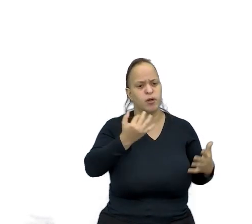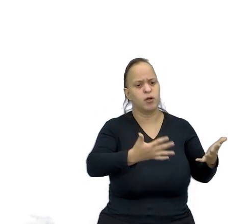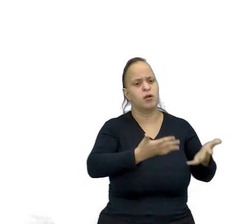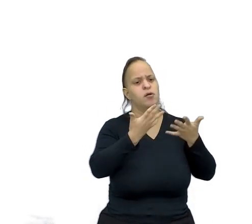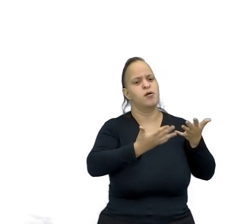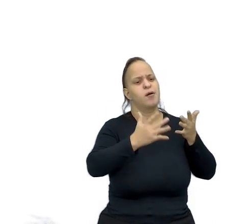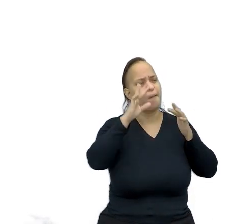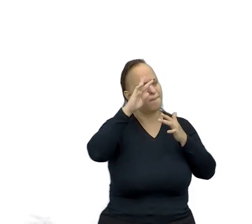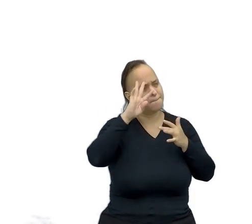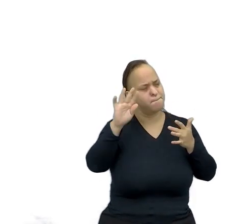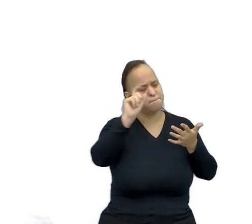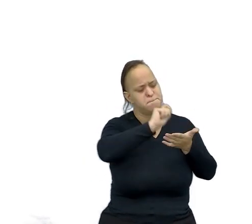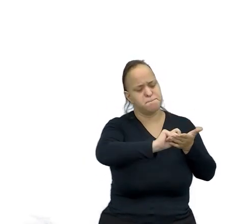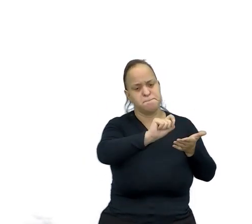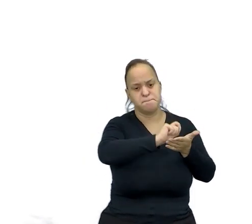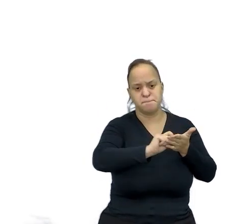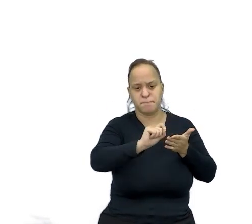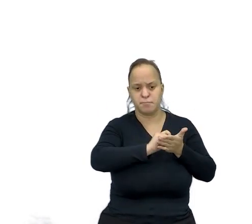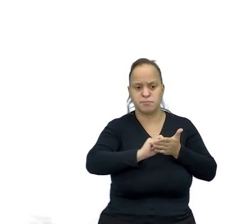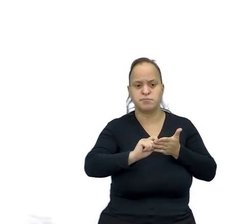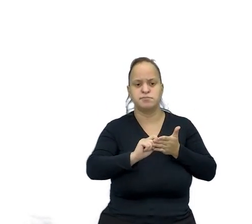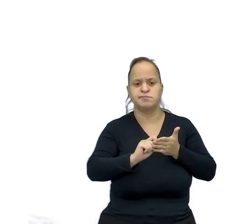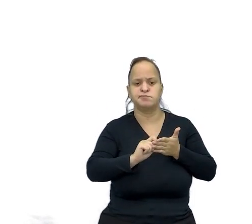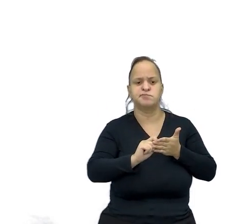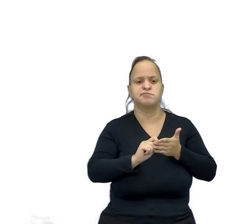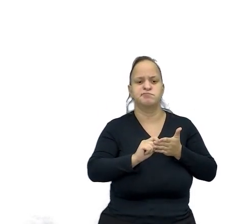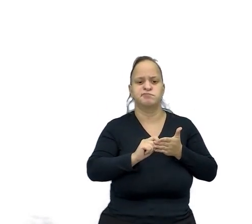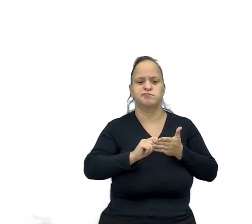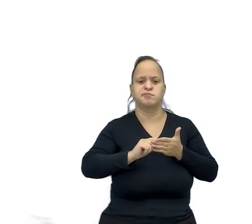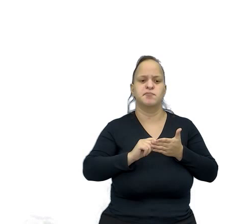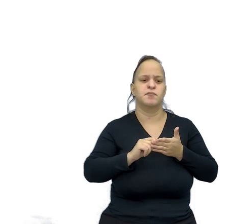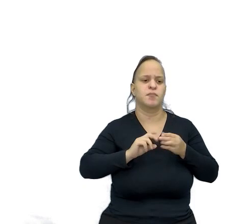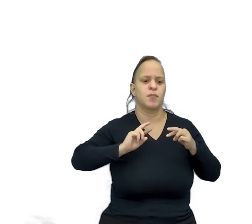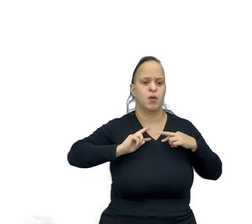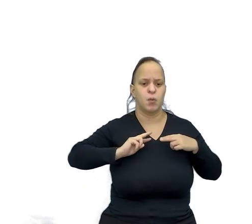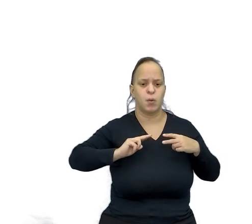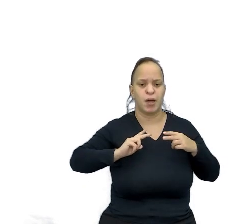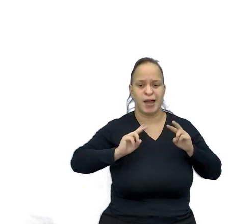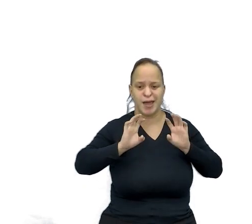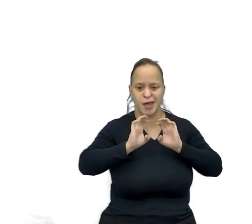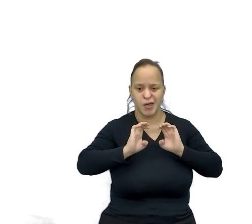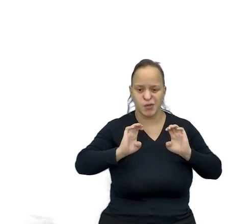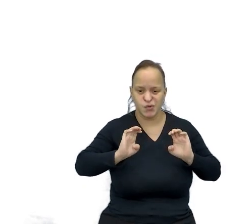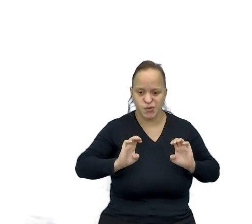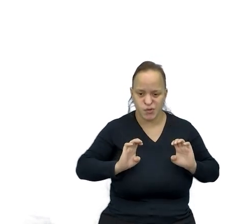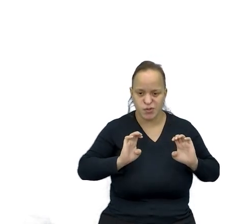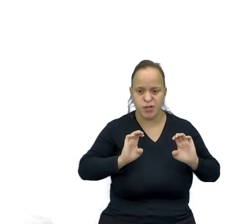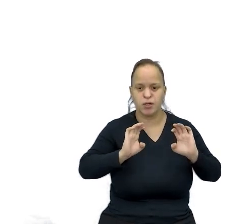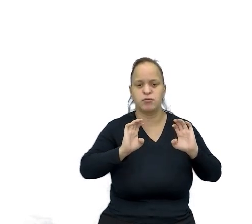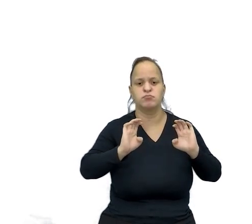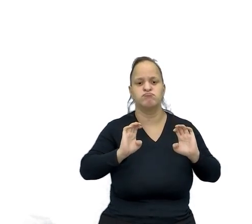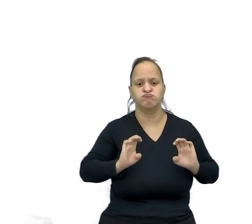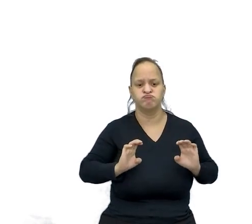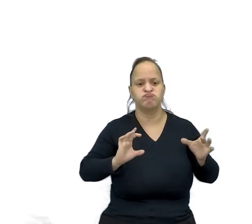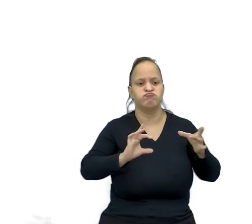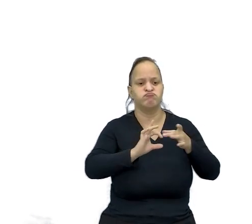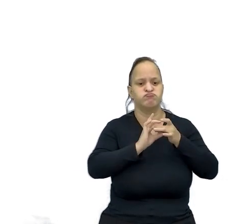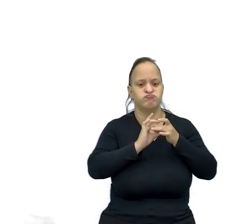escrita. Exercitar as conexões neurais, fazendo com que o estudante se identifique com as situações e